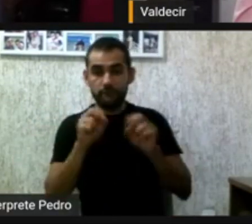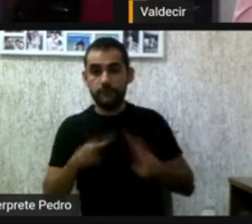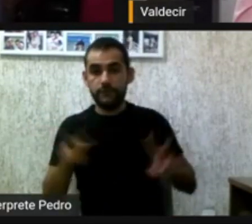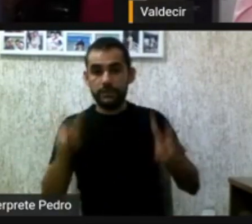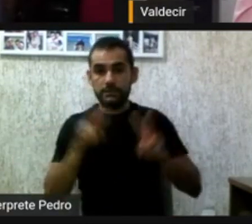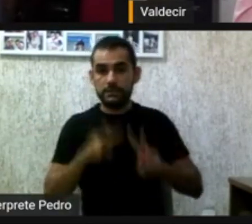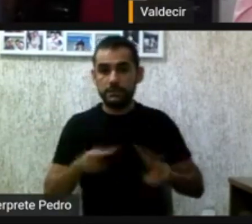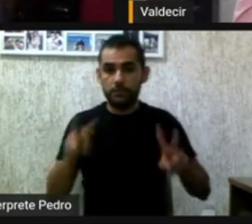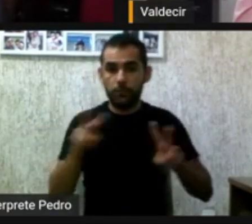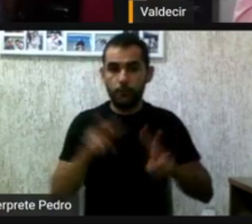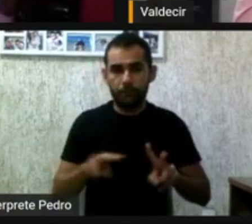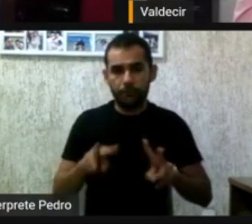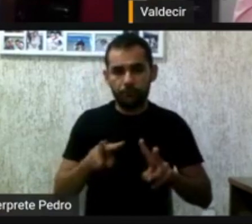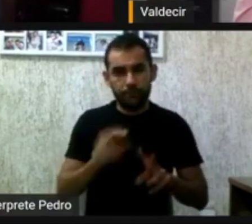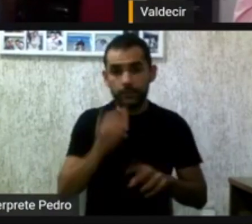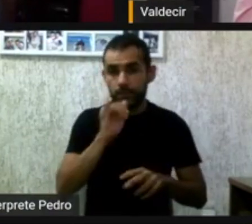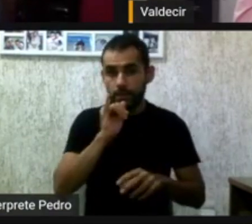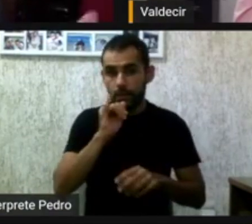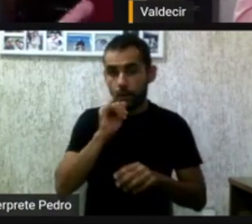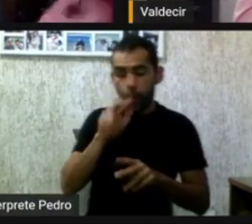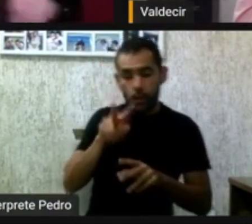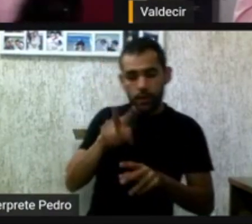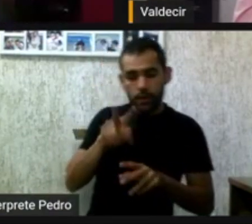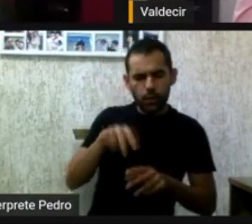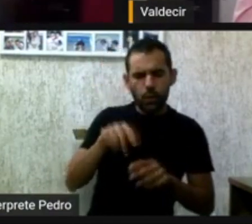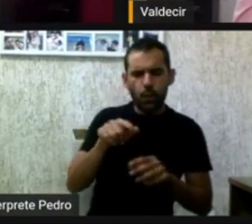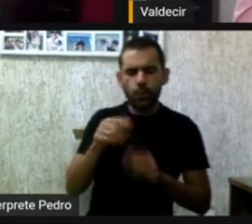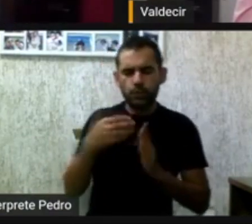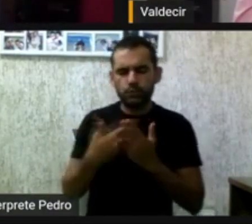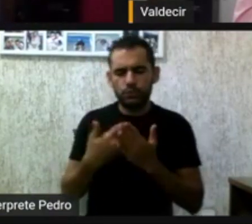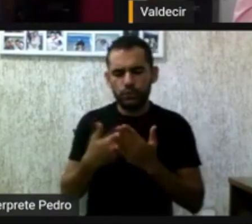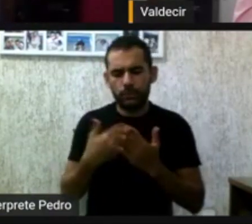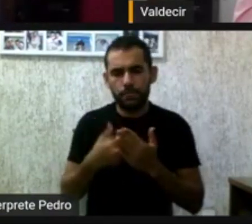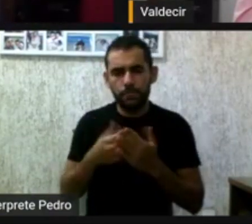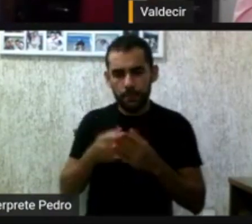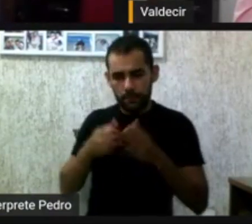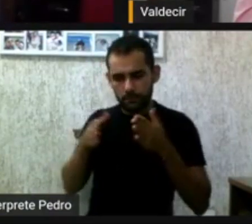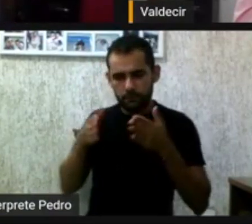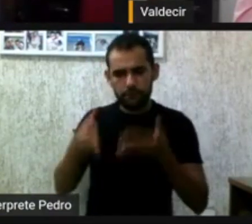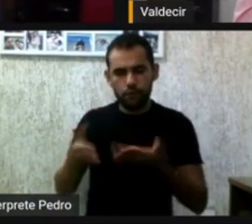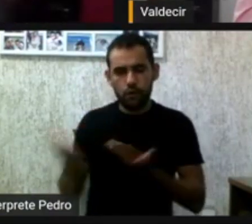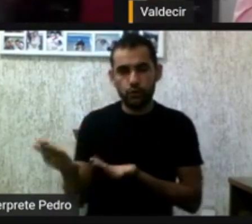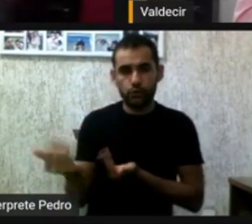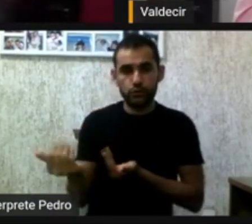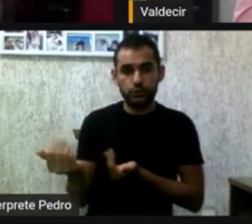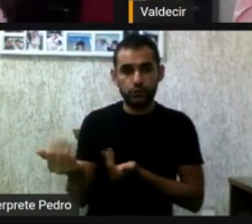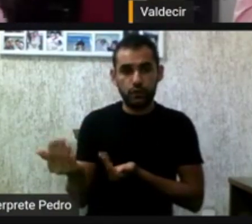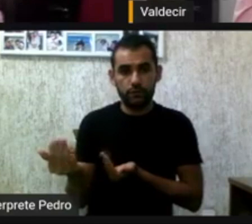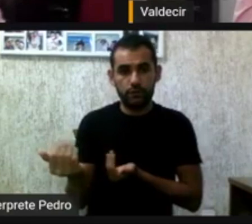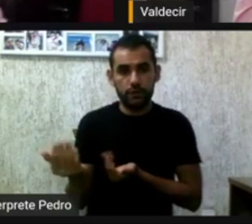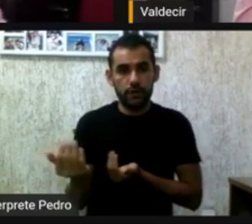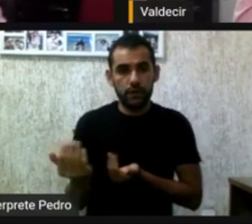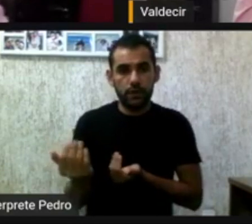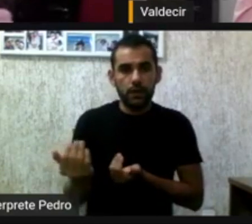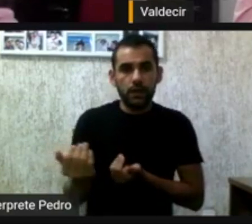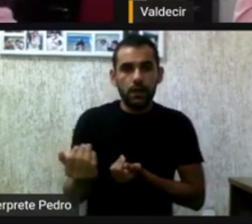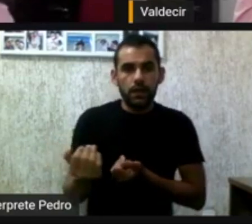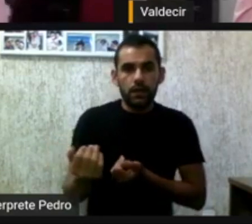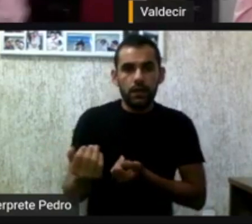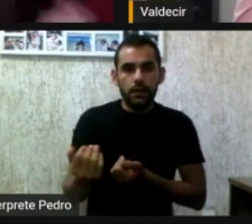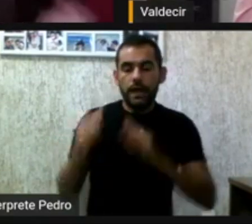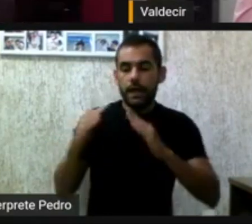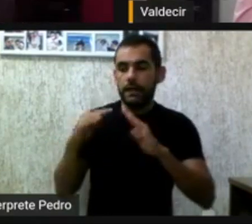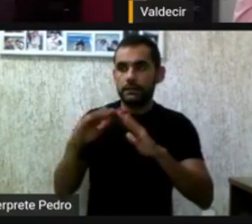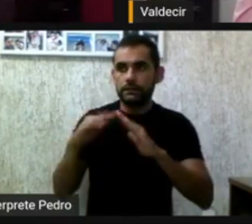menos olhando assim um pouco os estudos, ela está mais focada no jovem que está deixando a escola